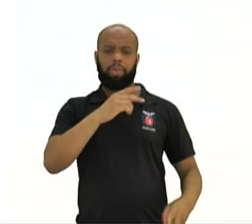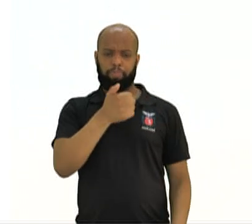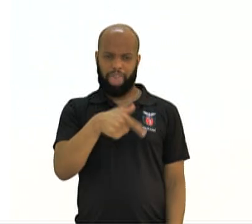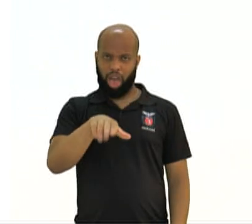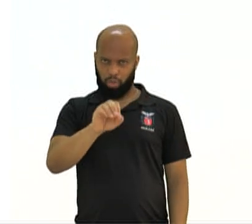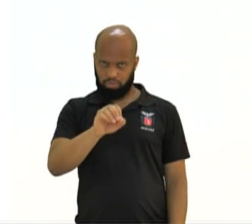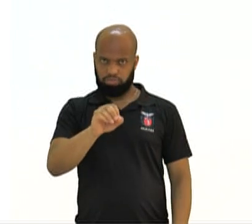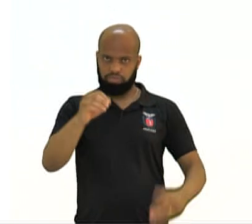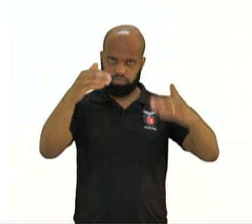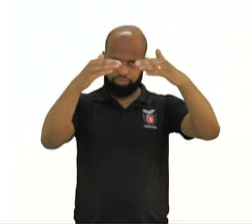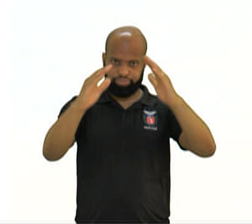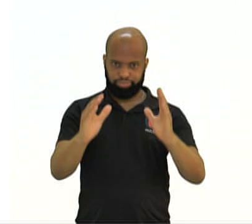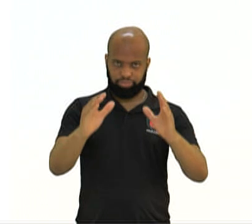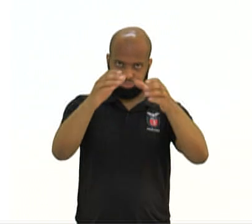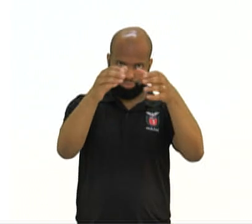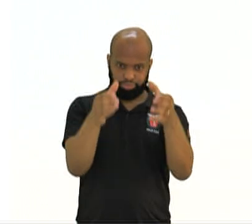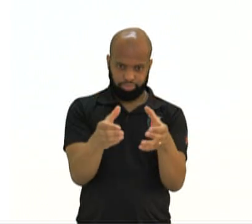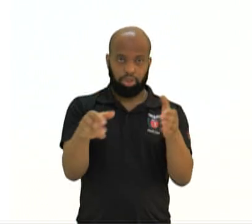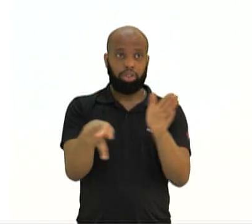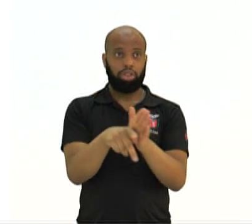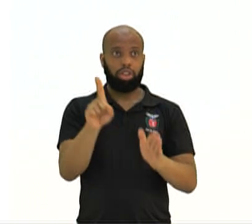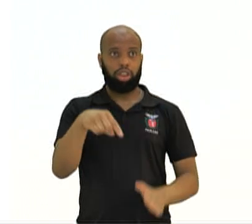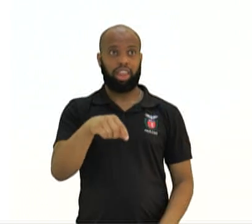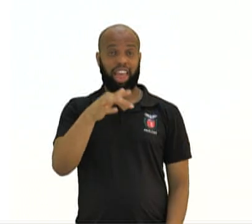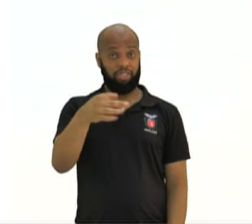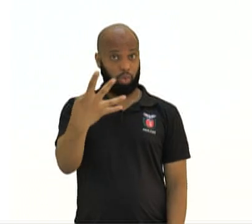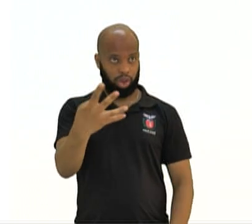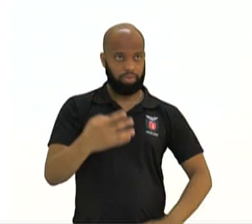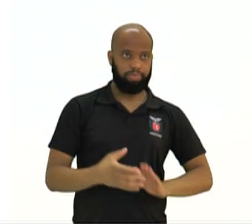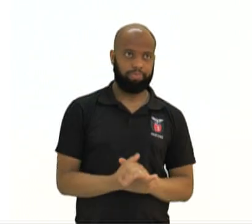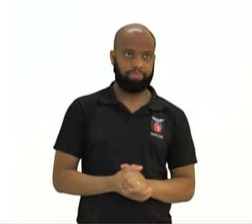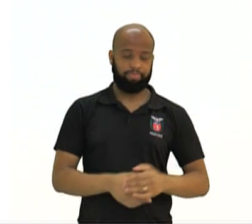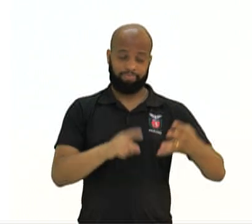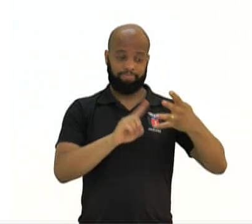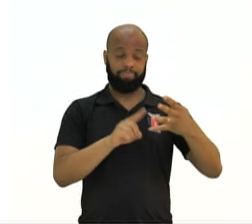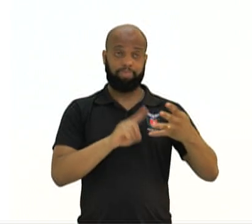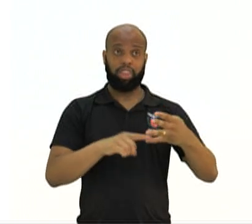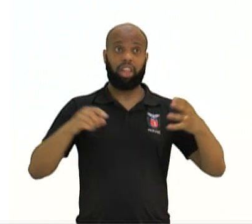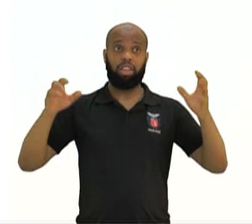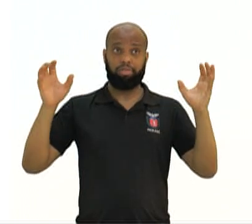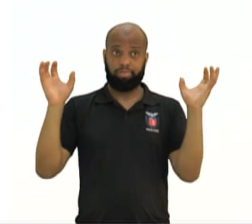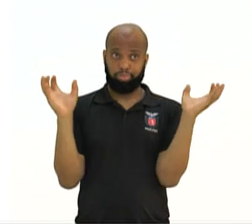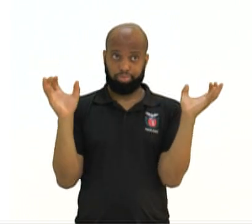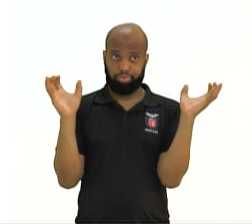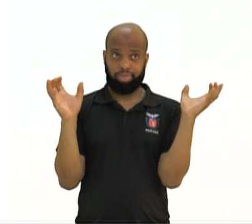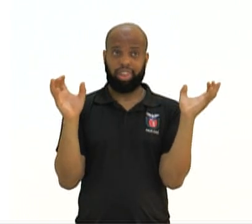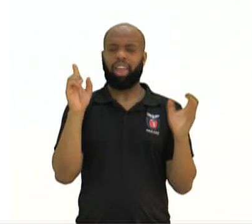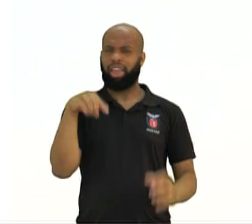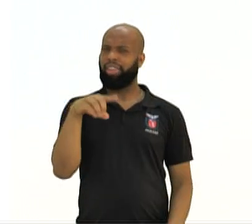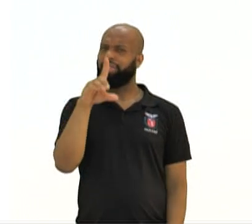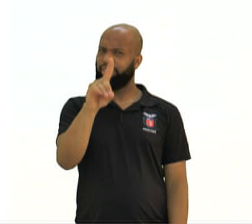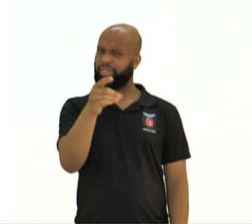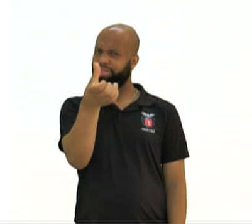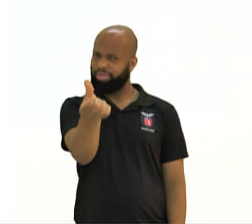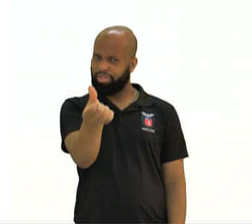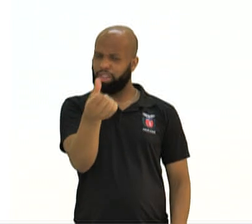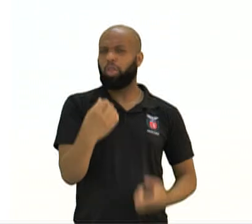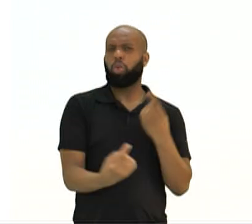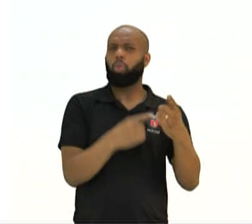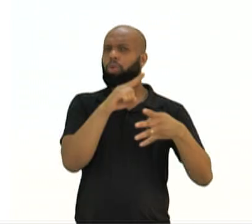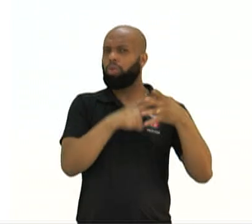Alternativa C, colocar o peão na casa F4. Ou alternativa D, vamos colocar a torre na